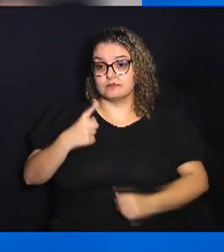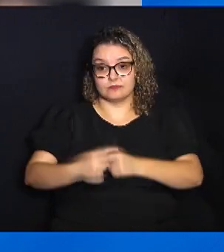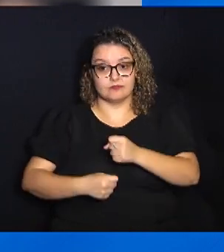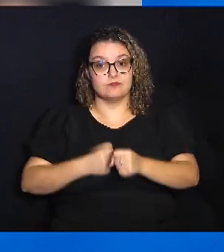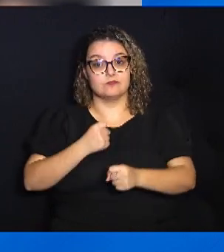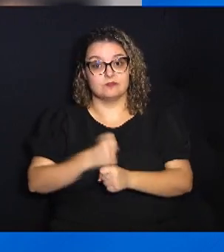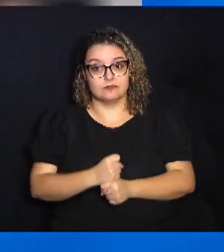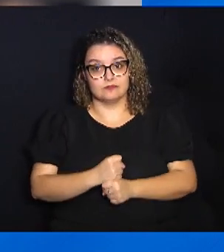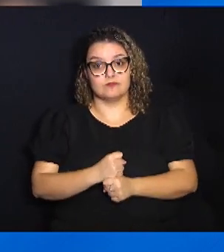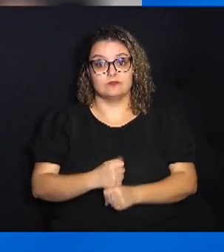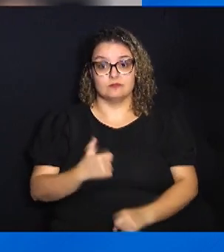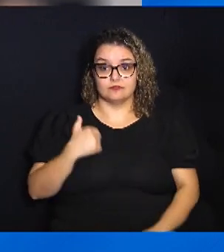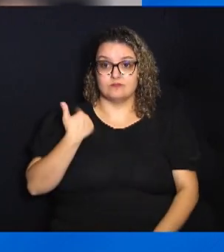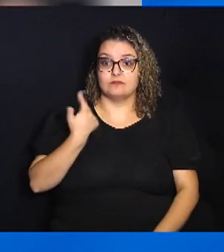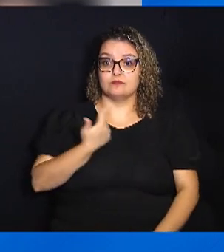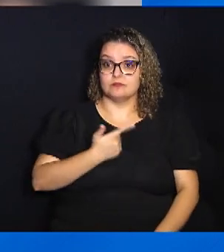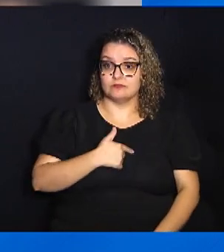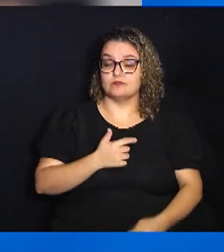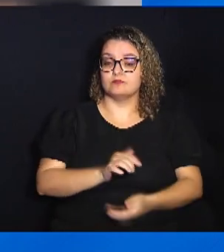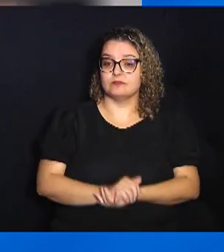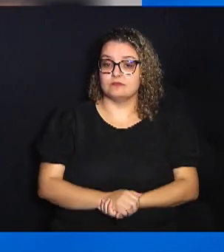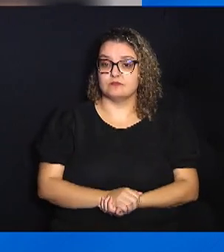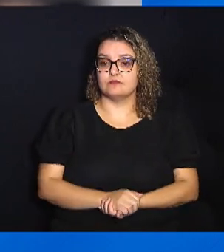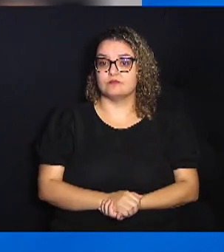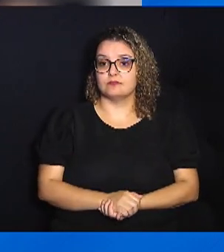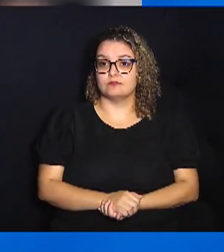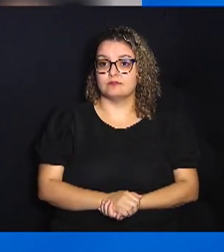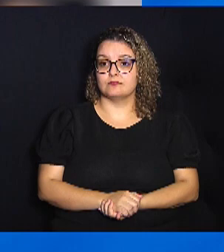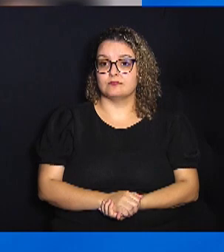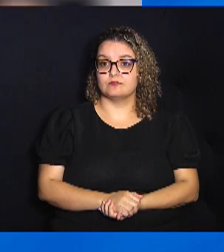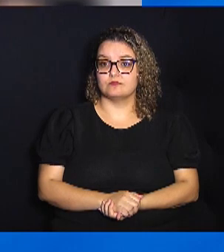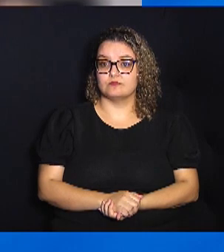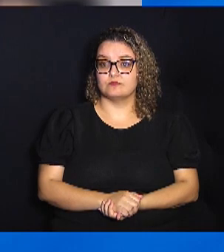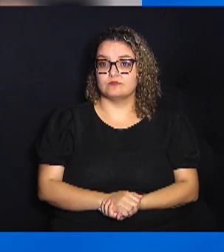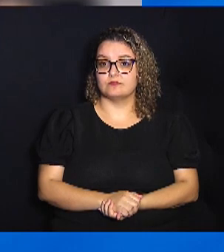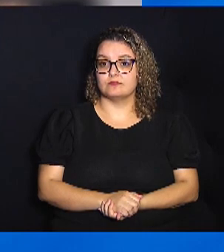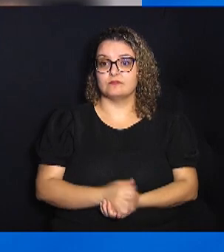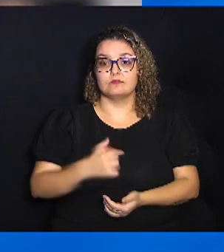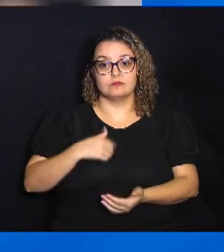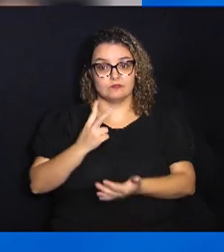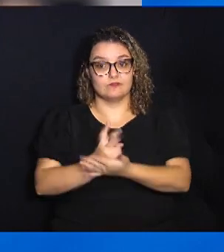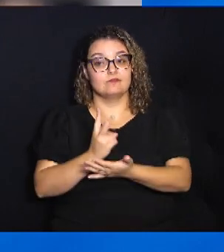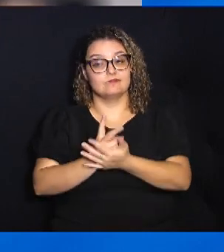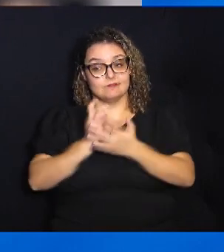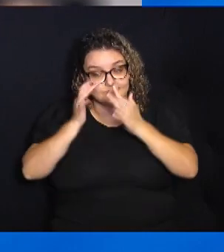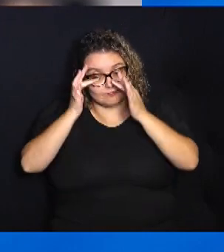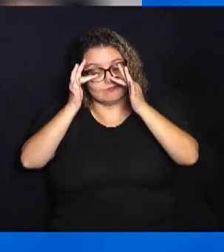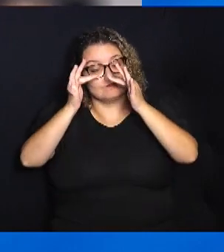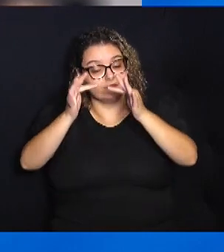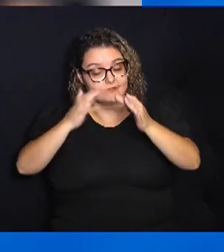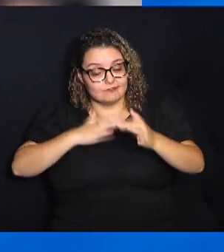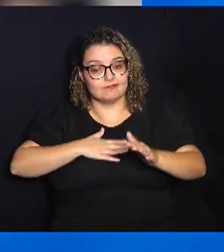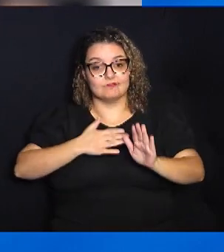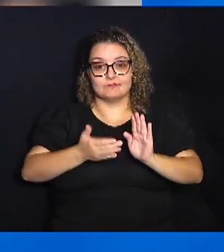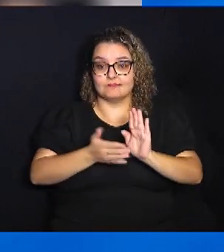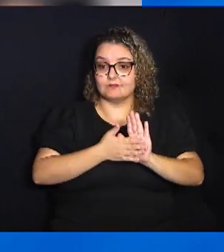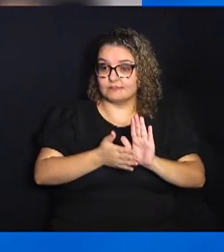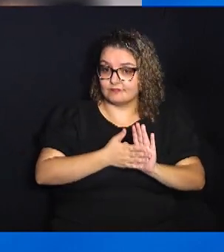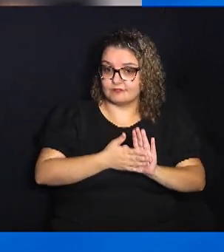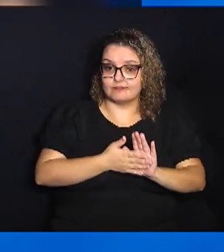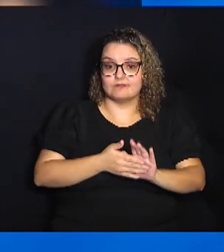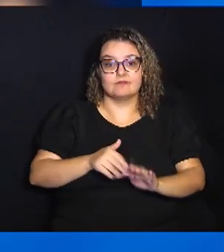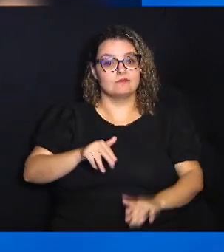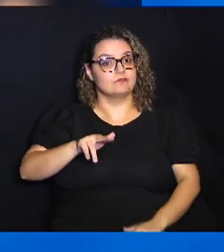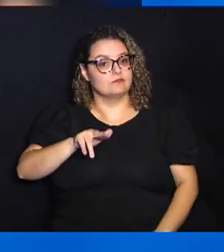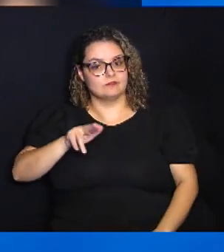ano eu não fui fiel aos meus propósitos, como disse, né? Eu não me ausento do meu